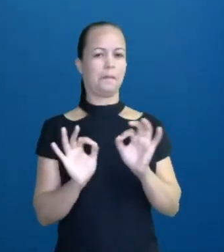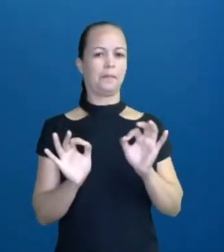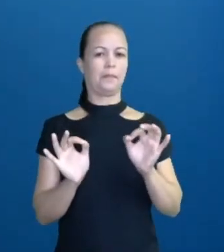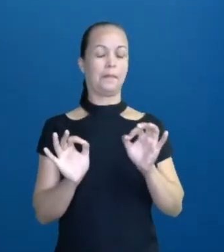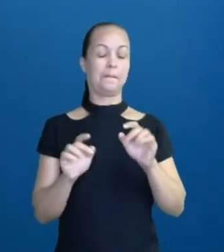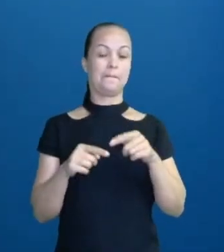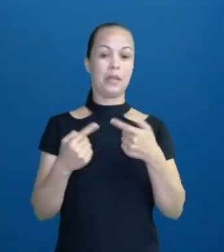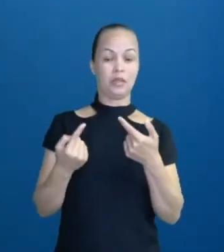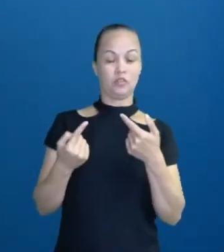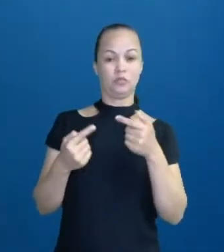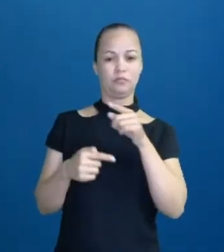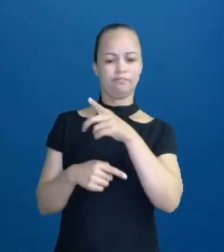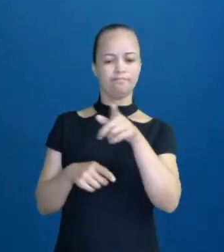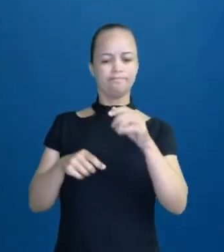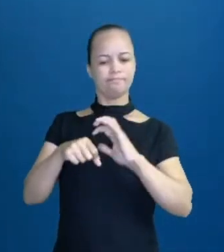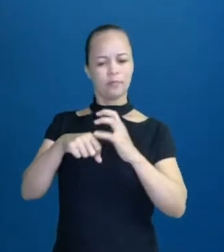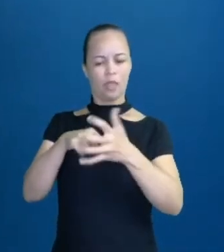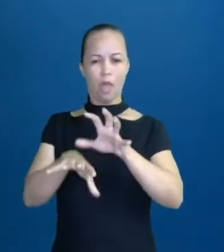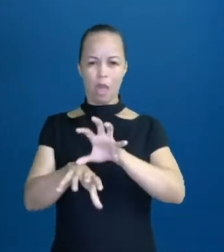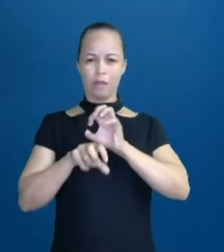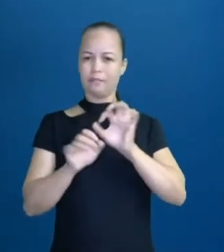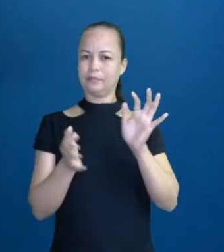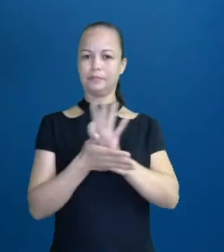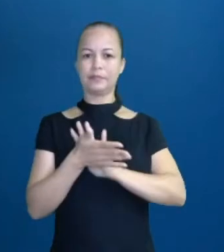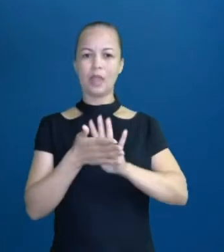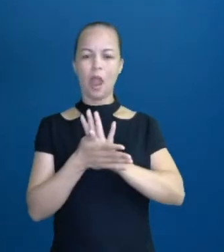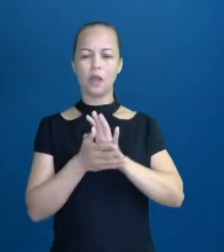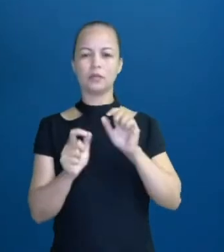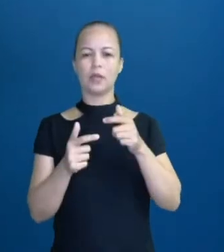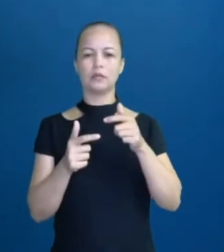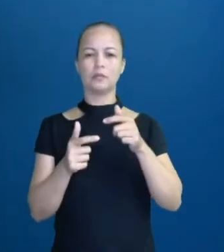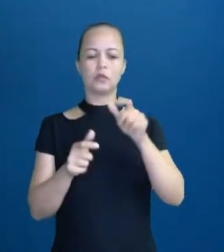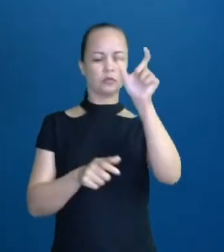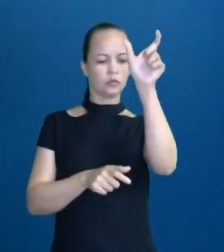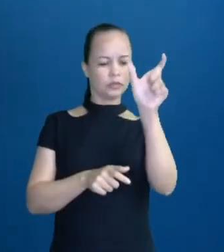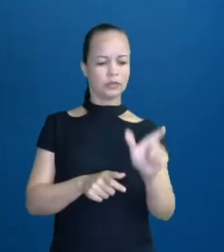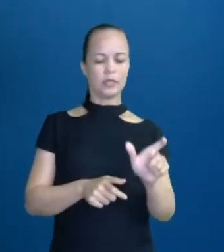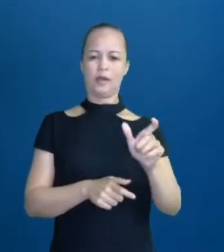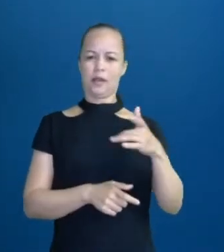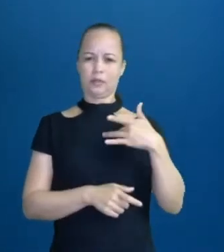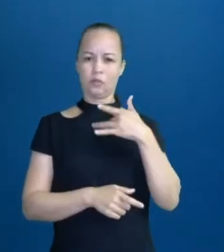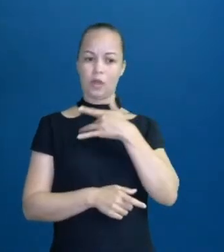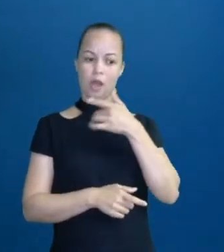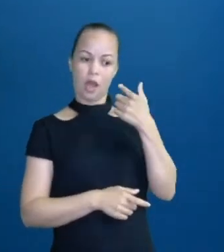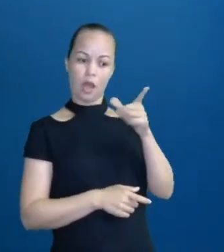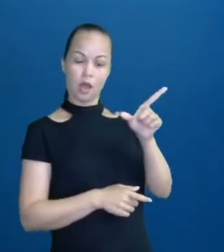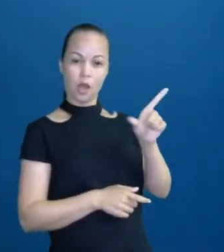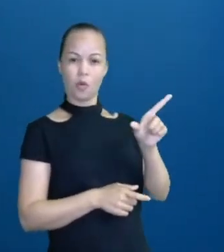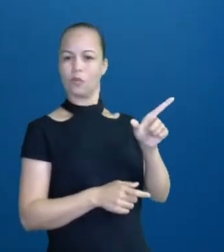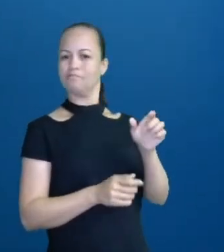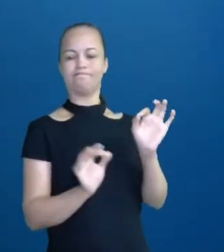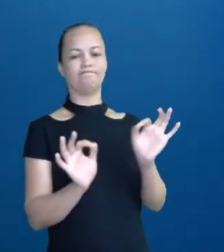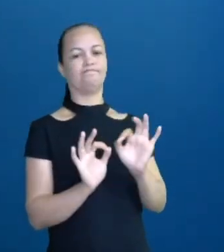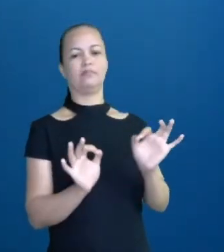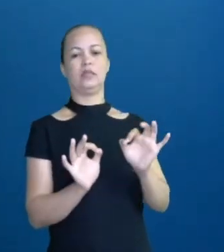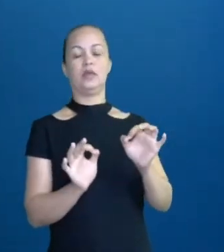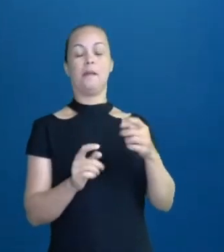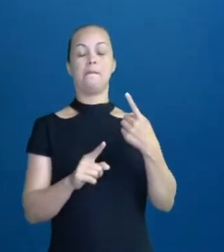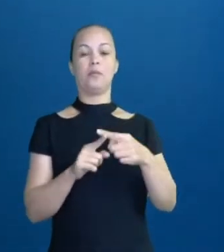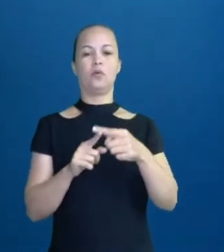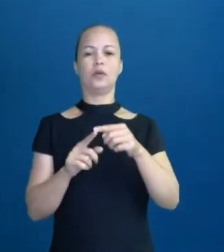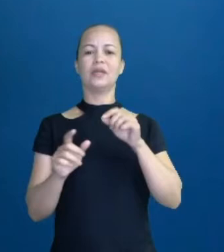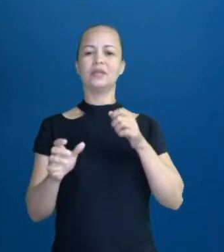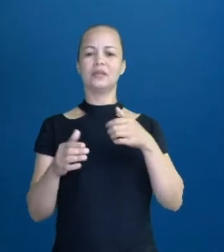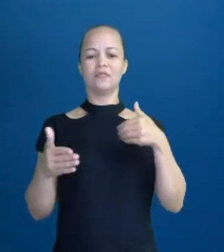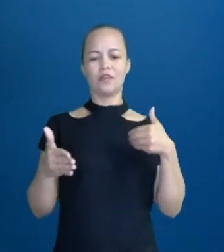tenha contraído o vírus, você pode considerar que a sua saúde ela não está plena, porque houve uma interferência no seu